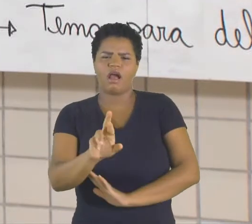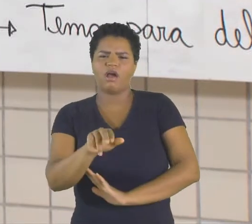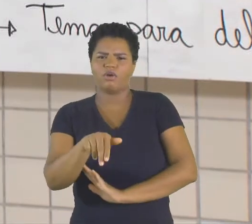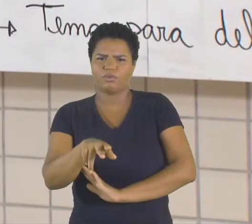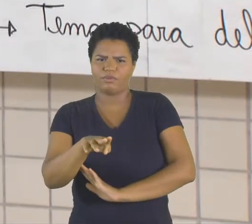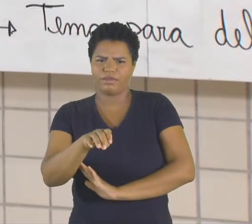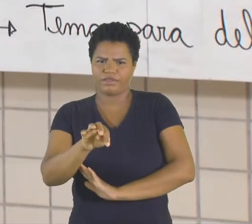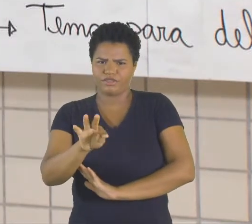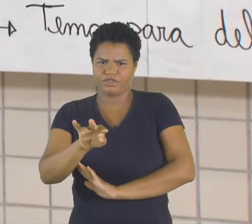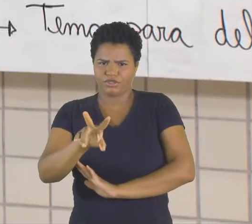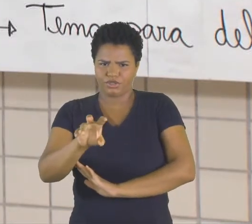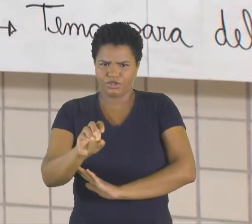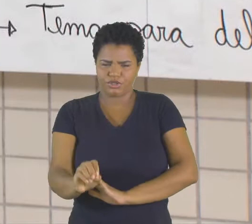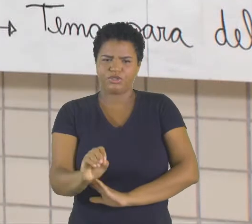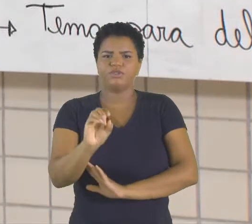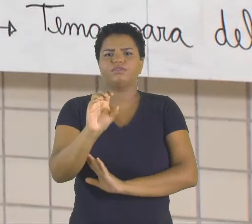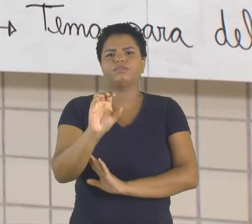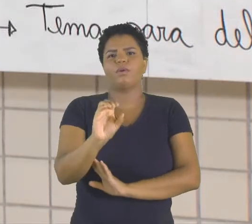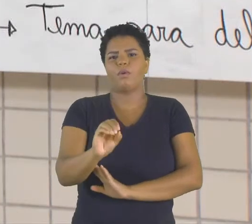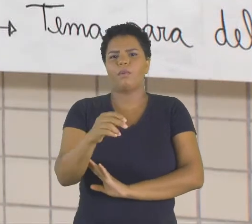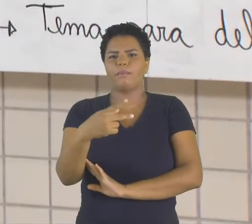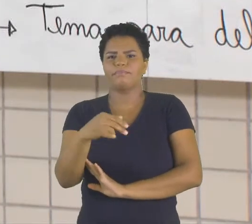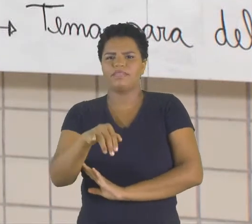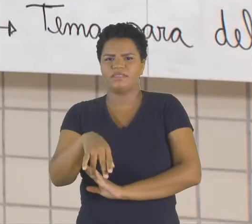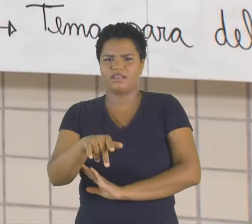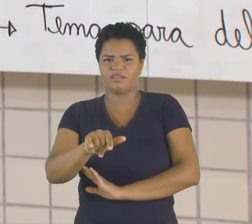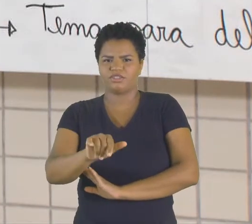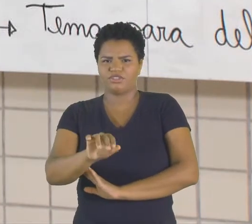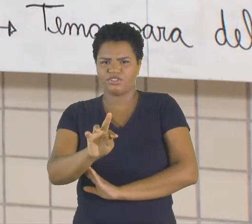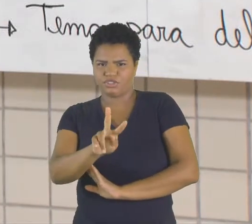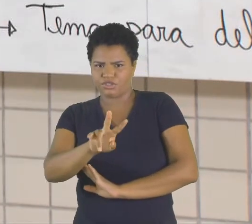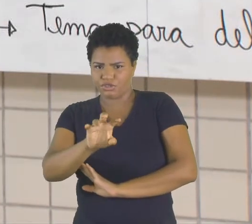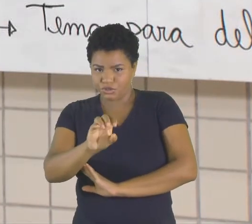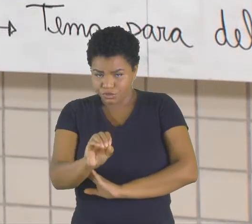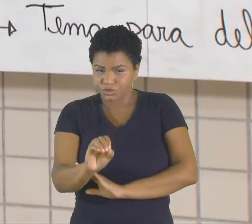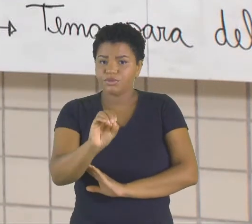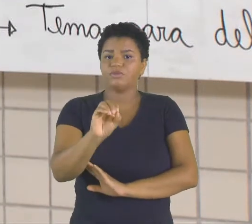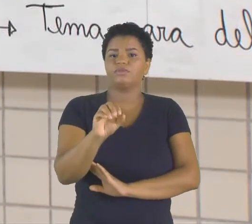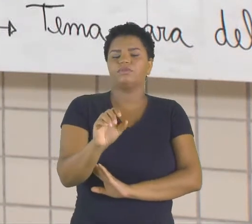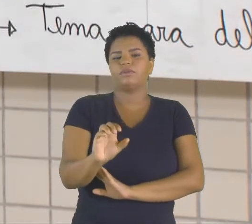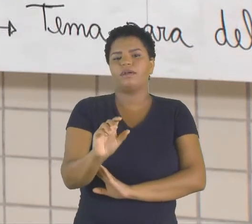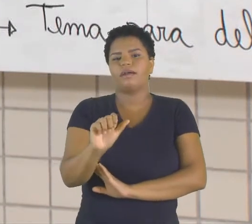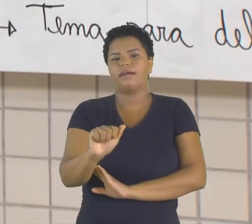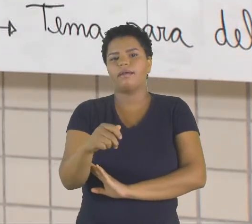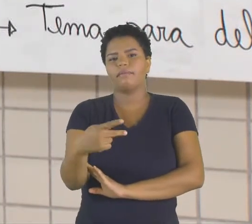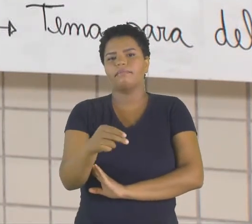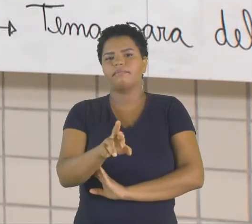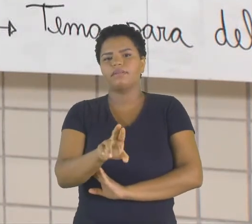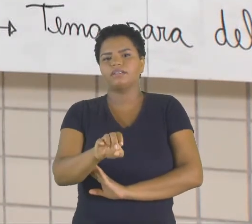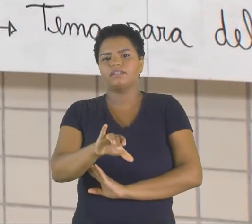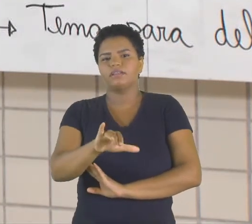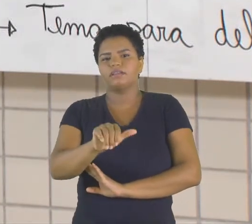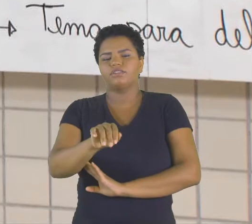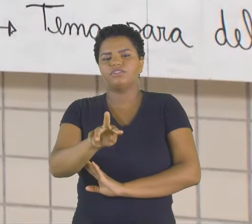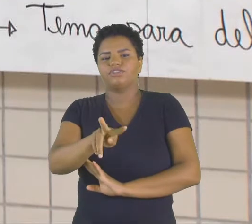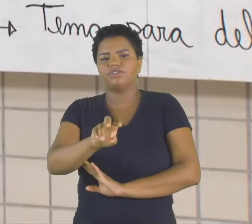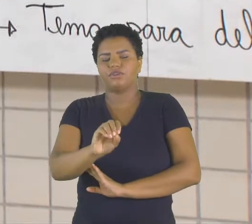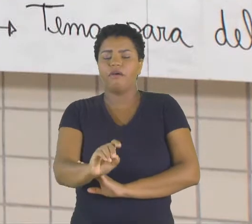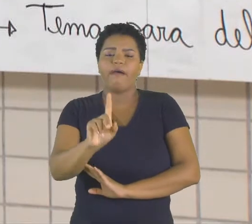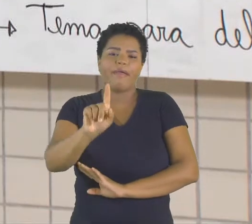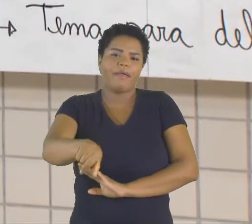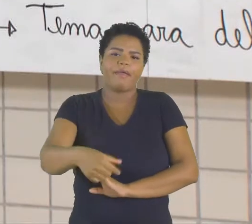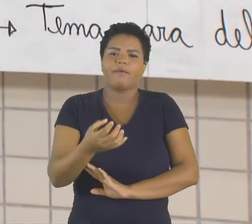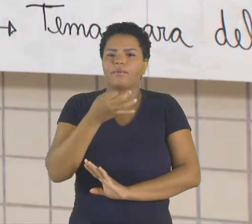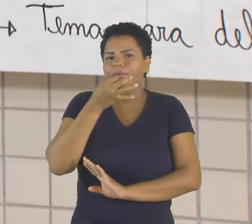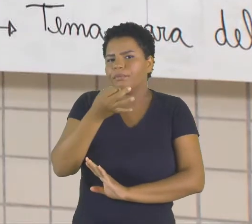opinativo, sempre você vai utilizar de argumentos, né, de ideias que vocês têm a respeito de